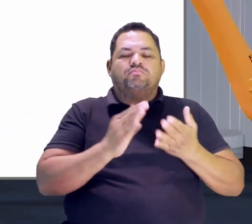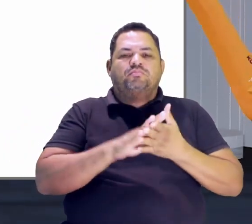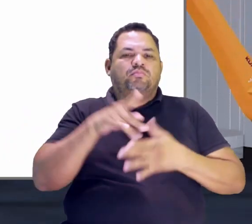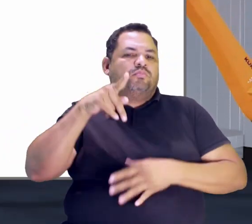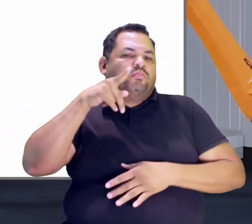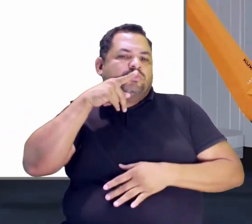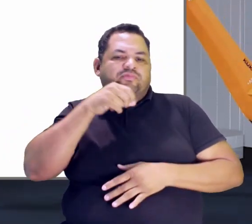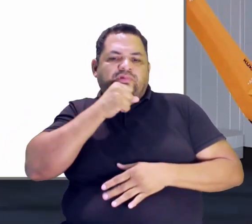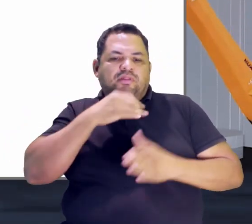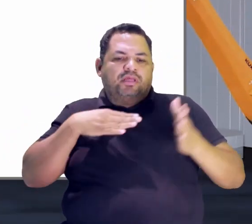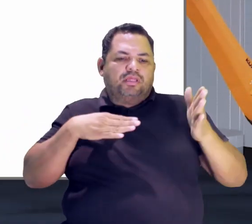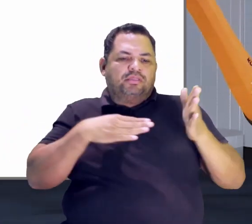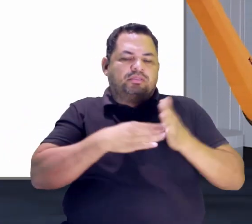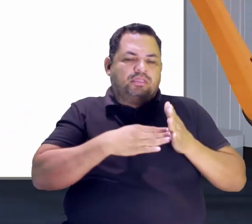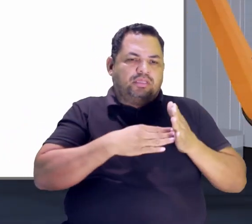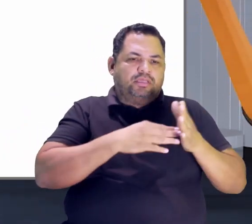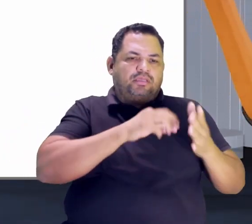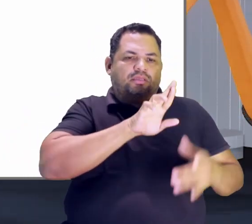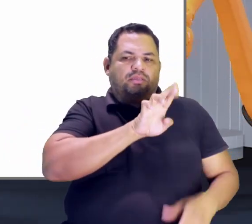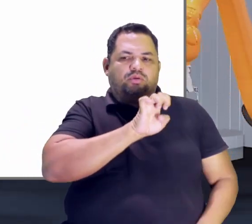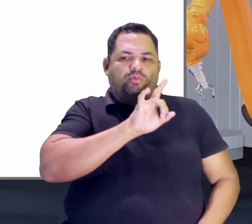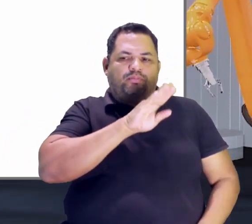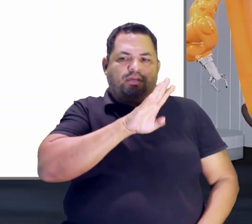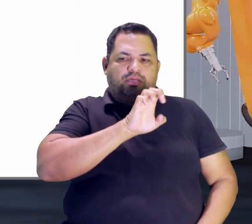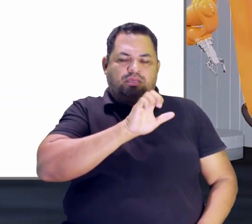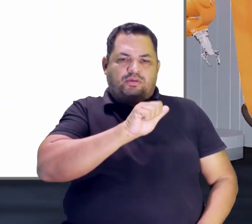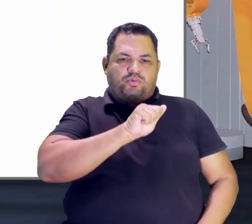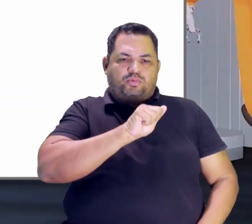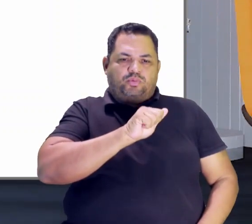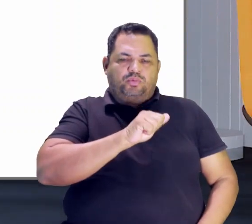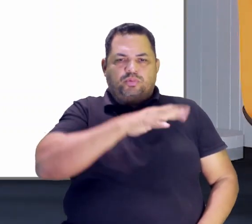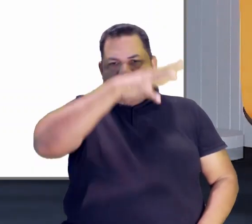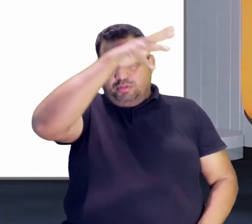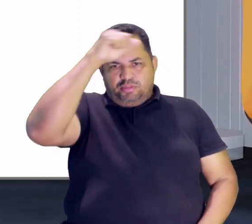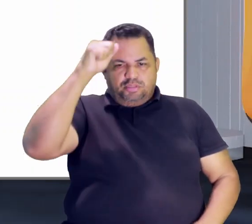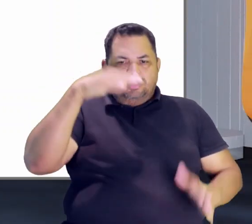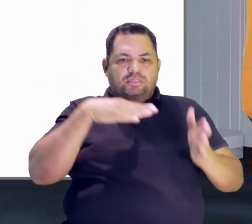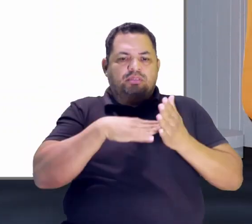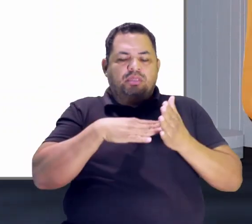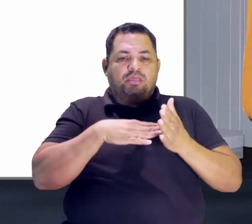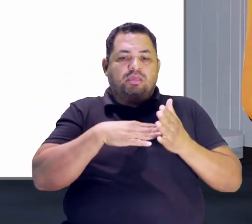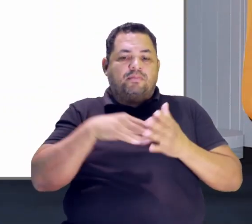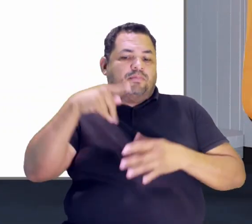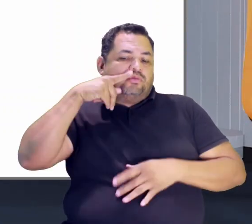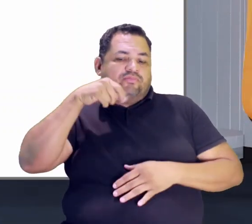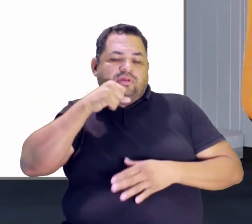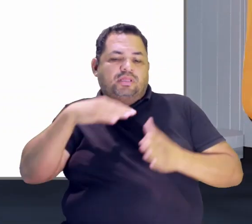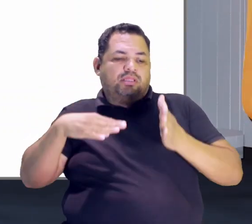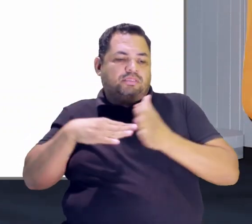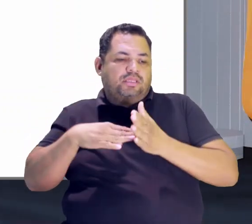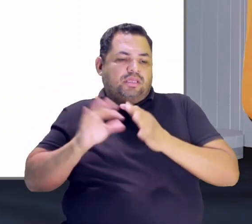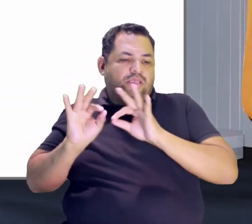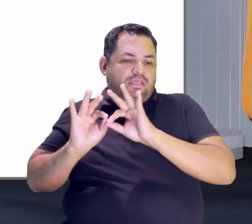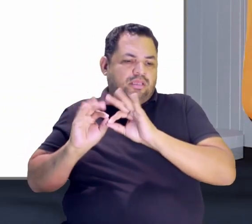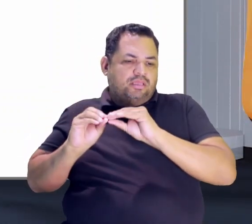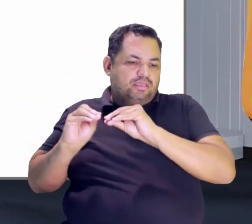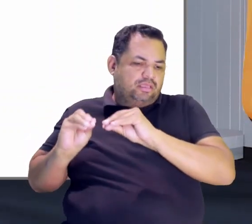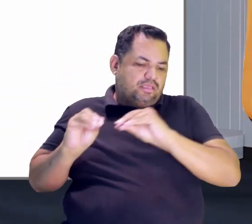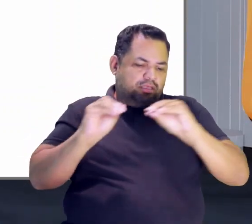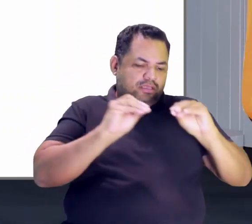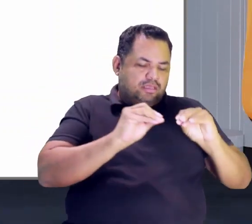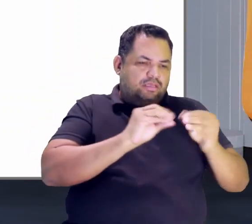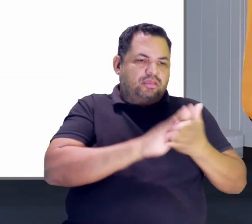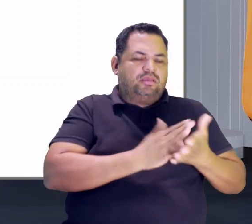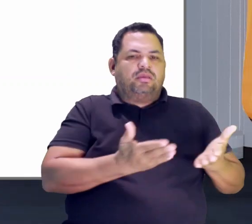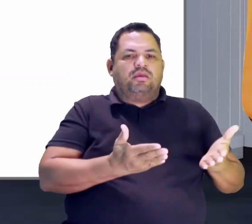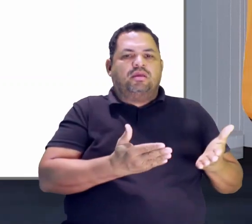Velho até Rio Branco, no Acre. Foi de Porto Velho até Vilhena, também em Rondônia, mas em sentido a Cuiabá.